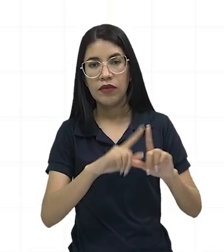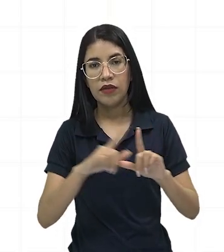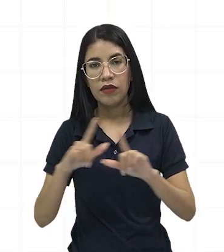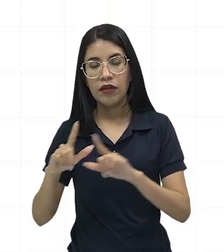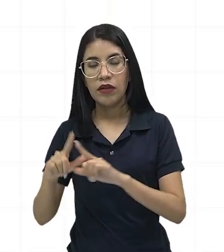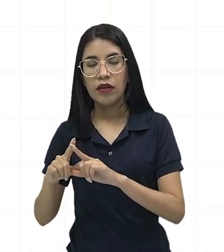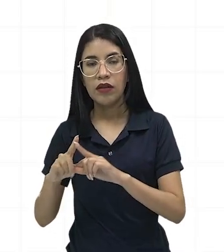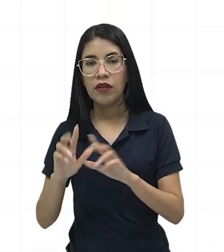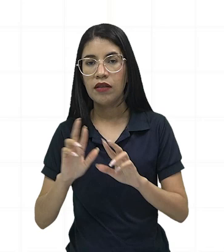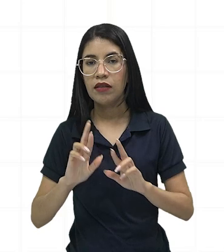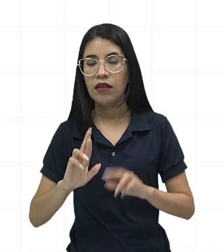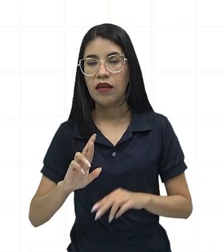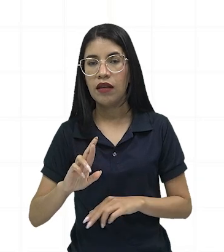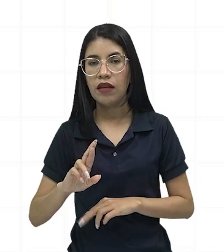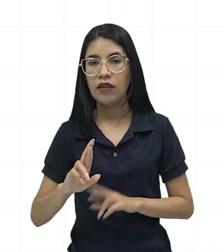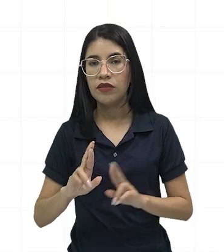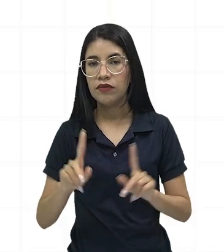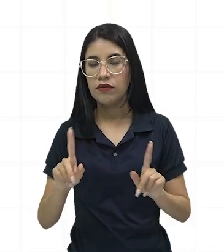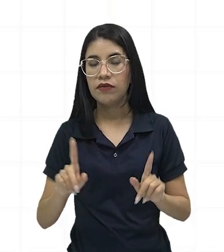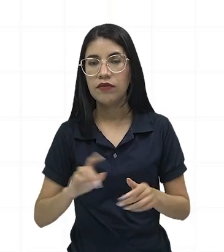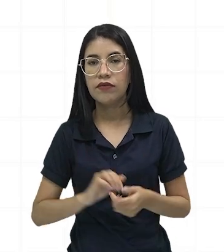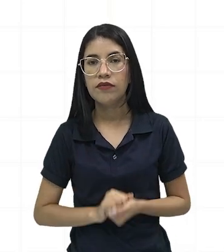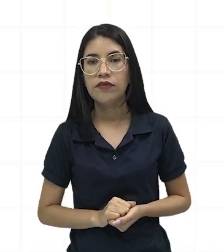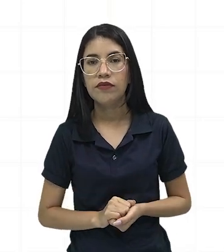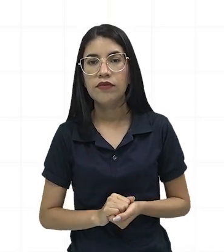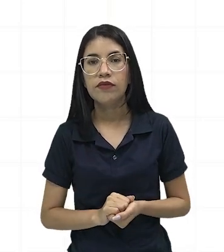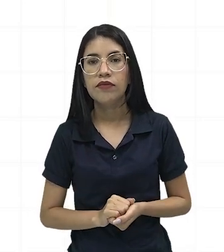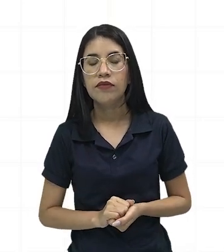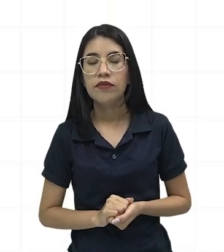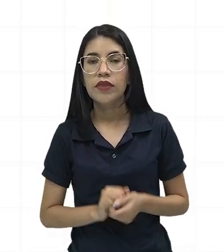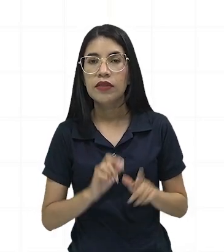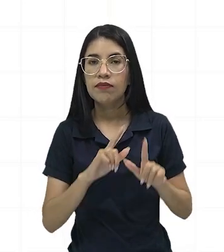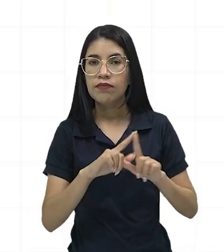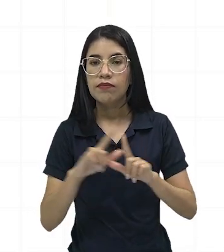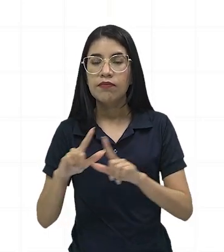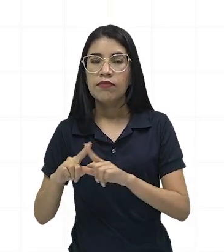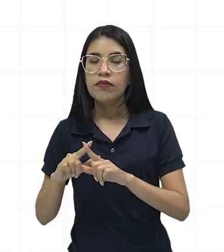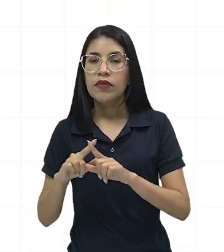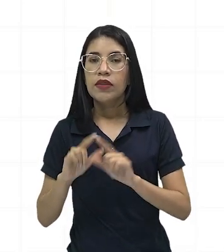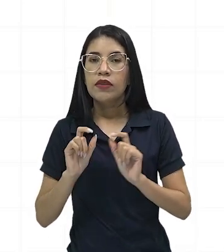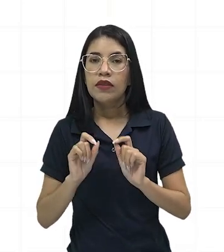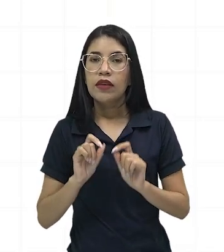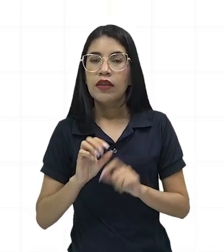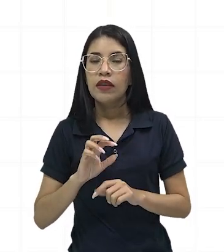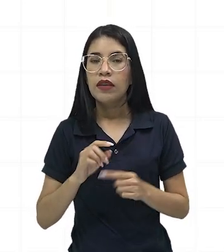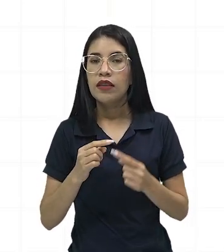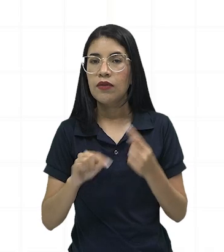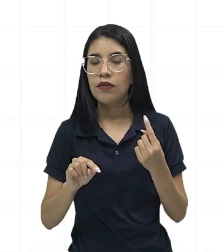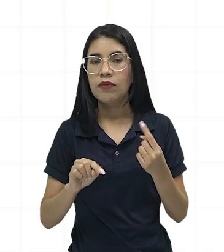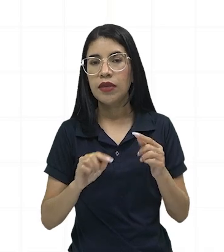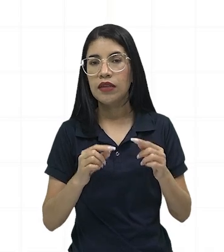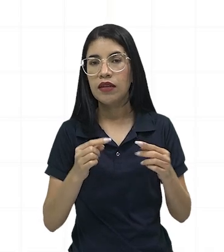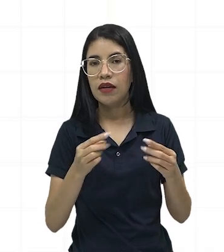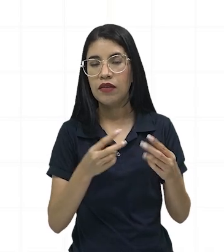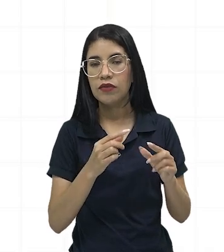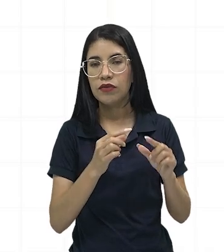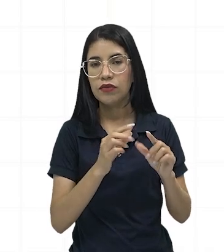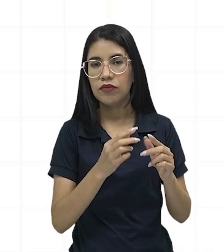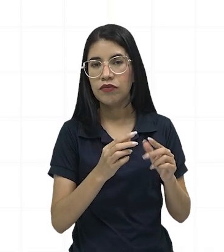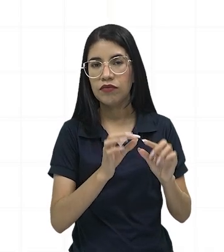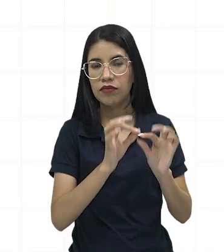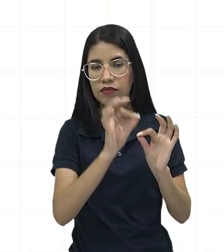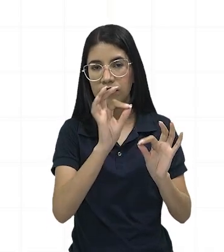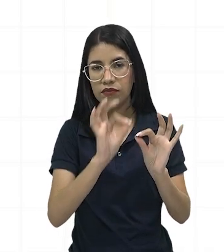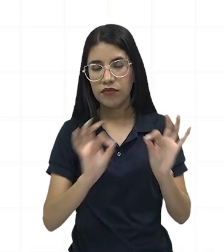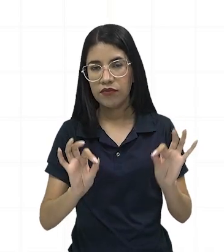congruência de triângulos, né? São triângulos aqui com lados, as medidas são